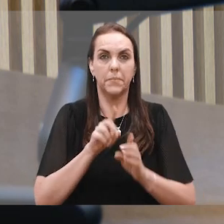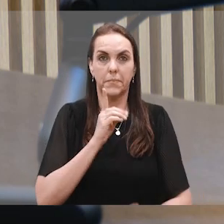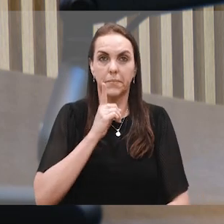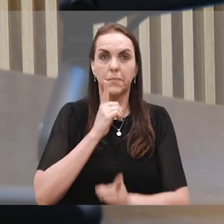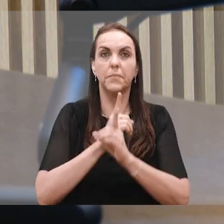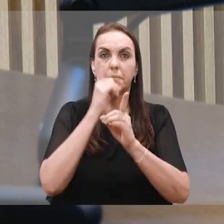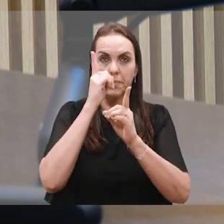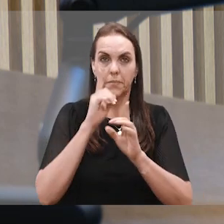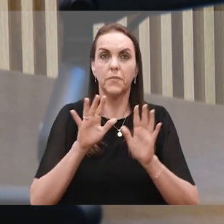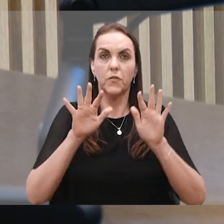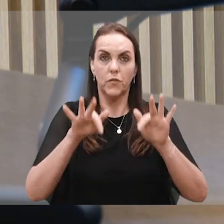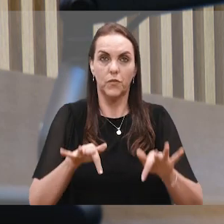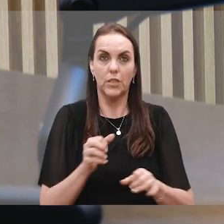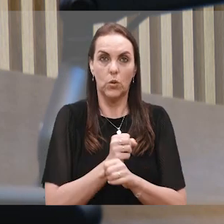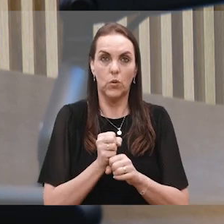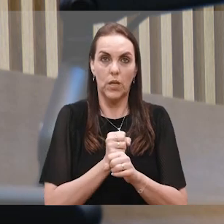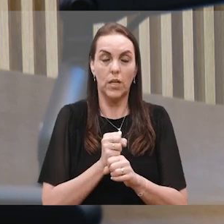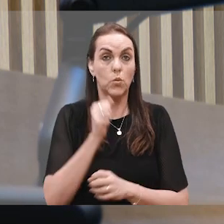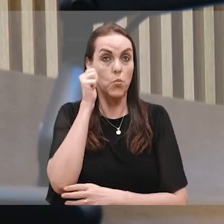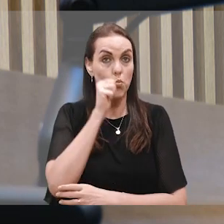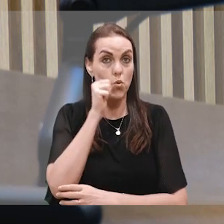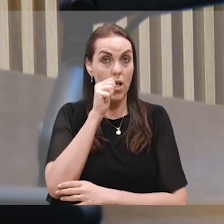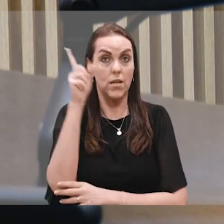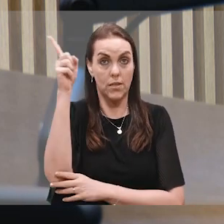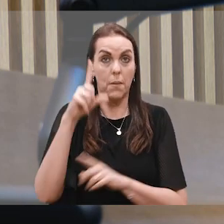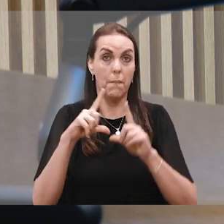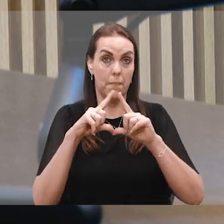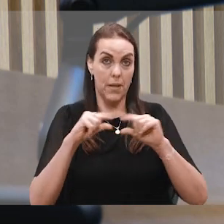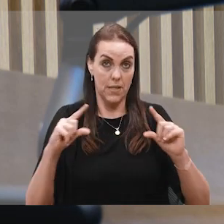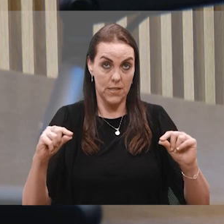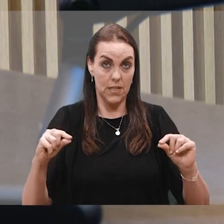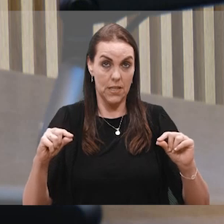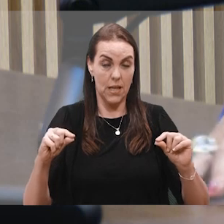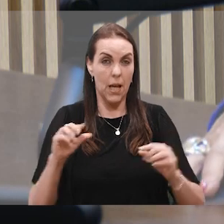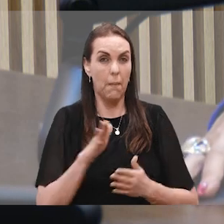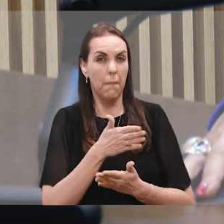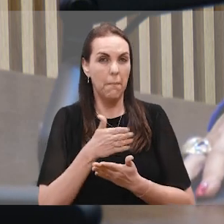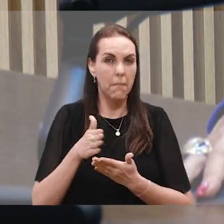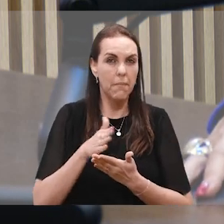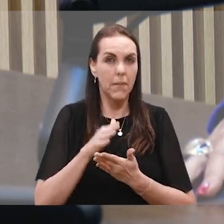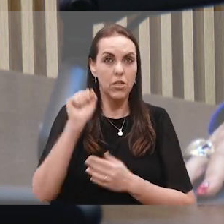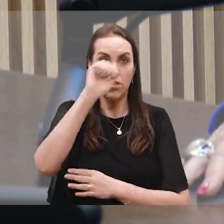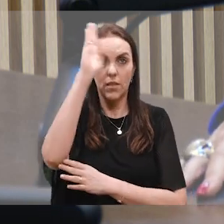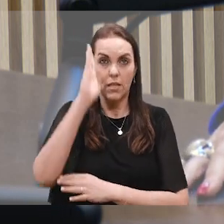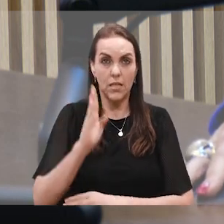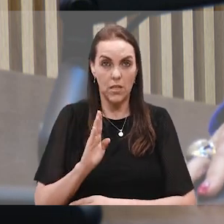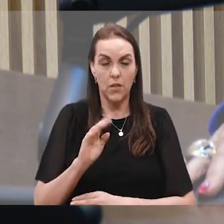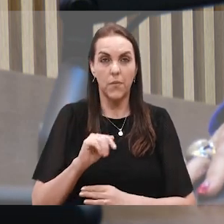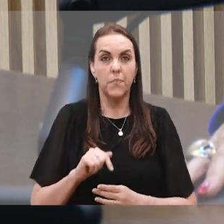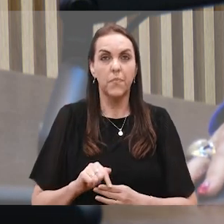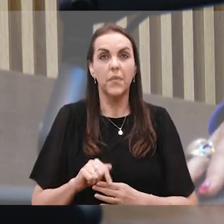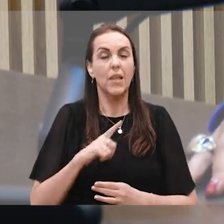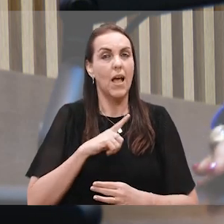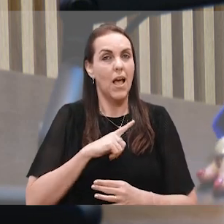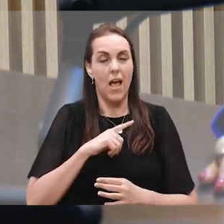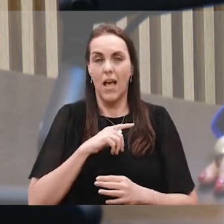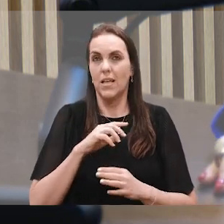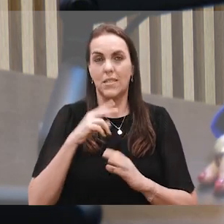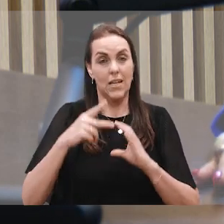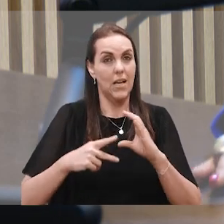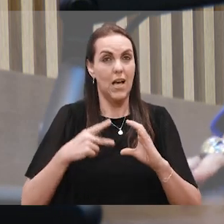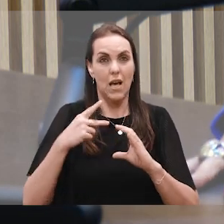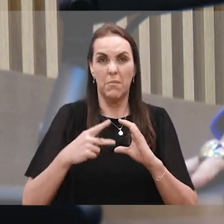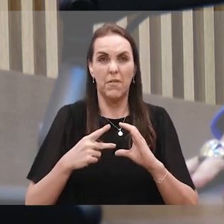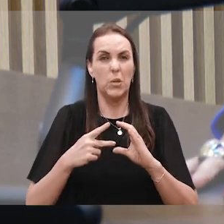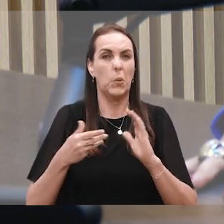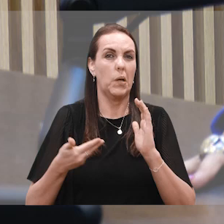estive no encontro ali no final do ano de mulheres em Brasília, e a média nacional das câmaras não